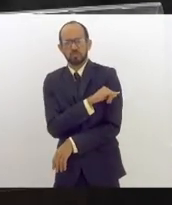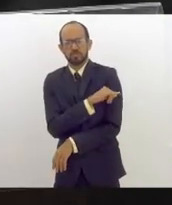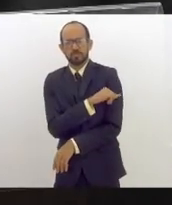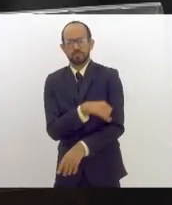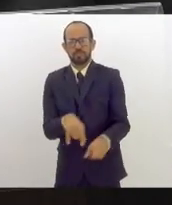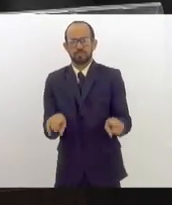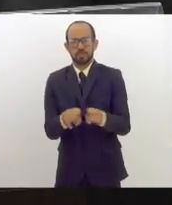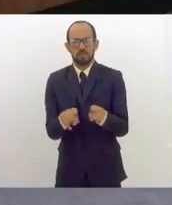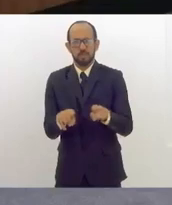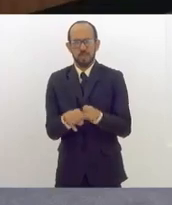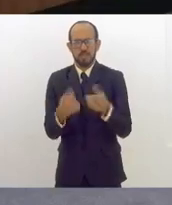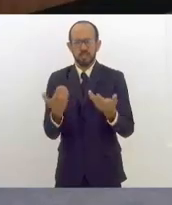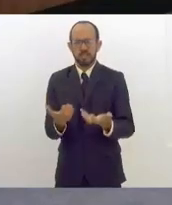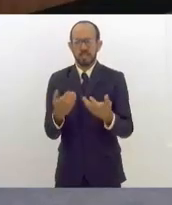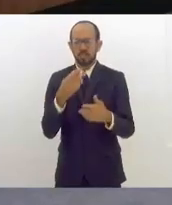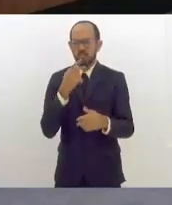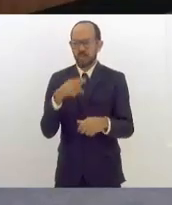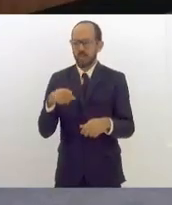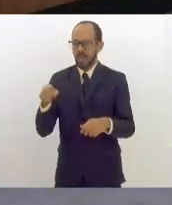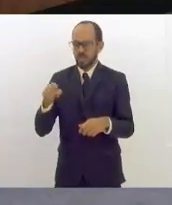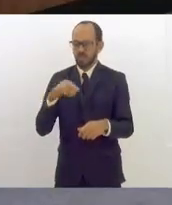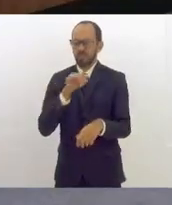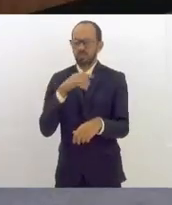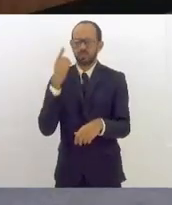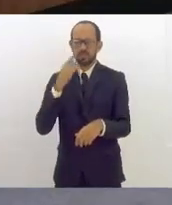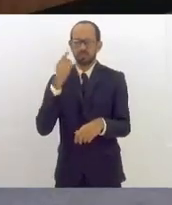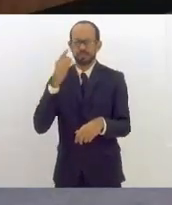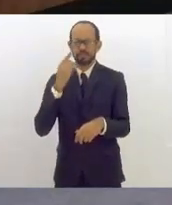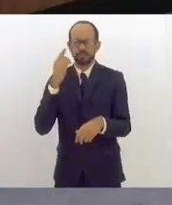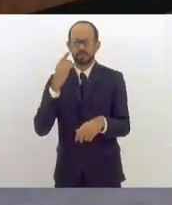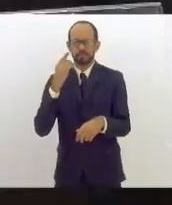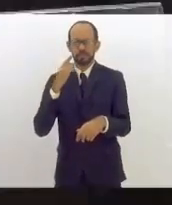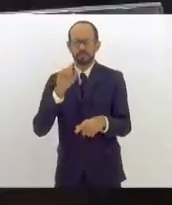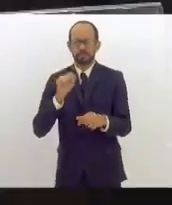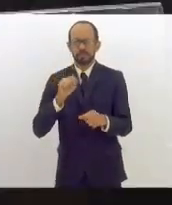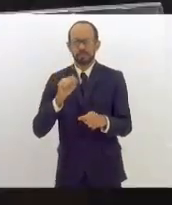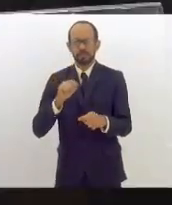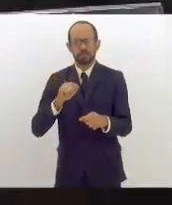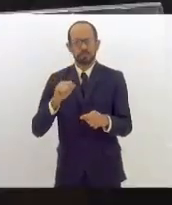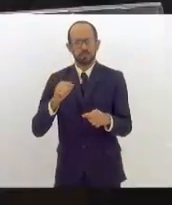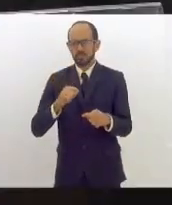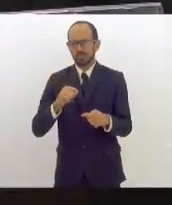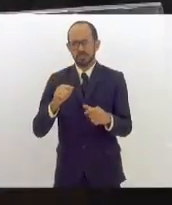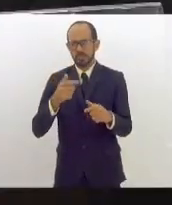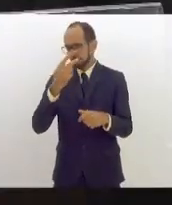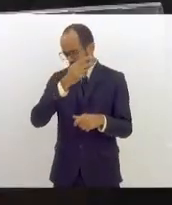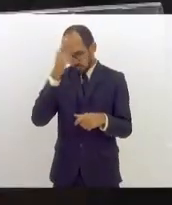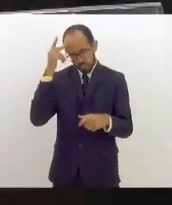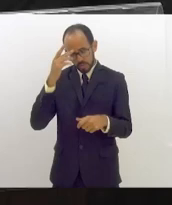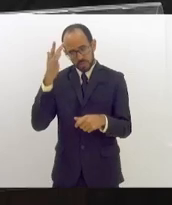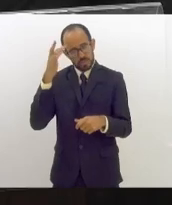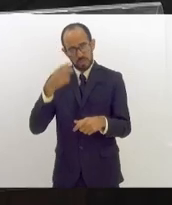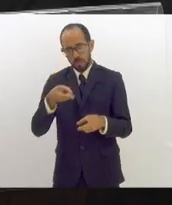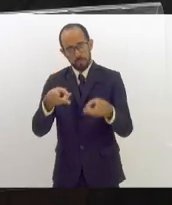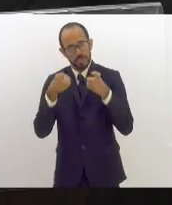por fim Deputado José Sidney que as pessoas não notam uma obra belíssima que está sendo tocada pela nossa querida Maria Lúcia que vai